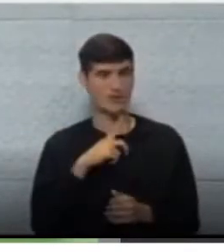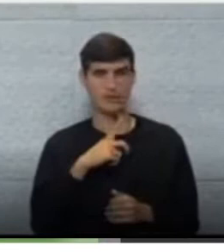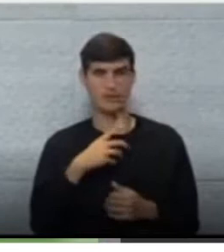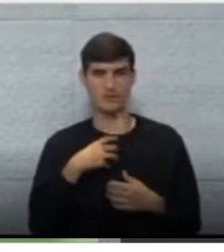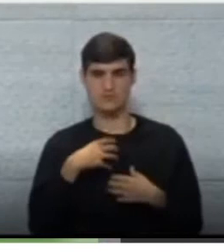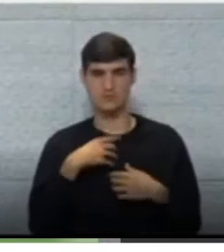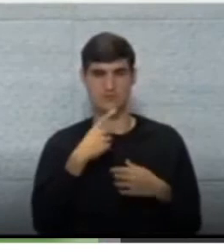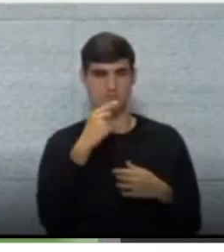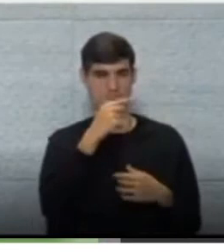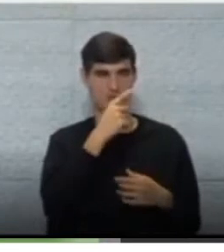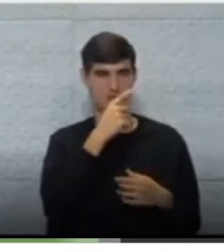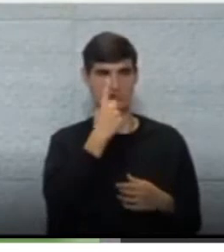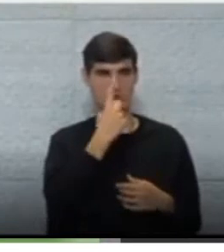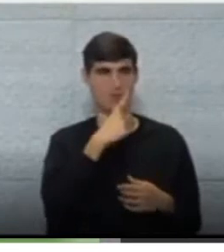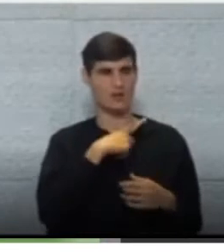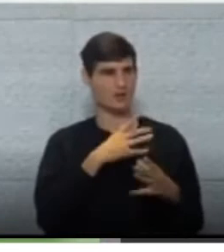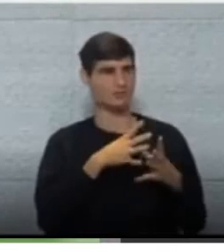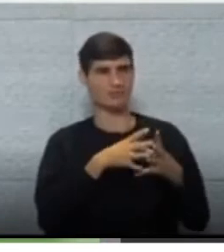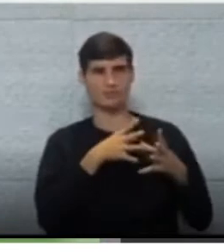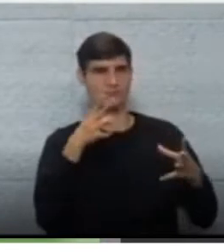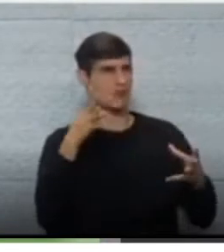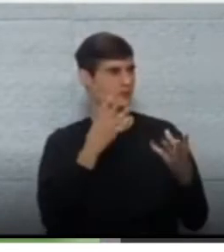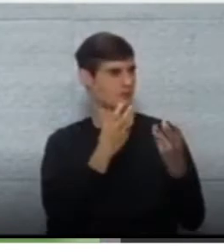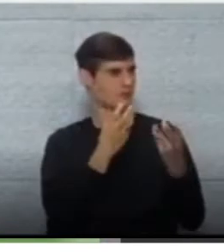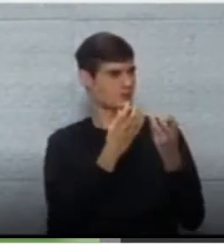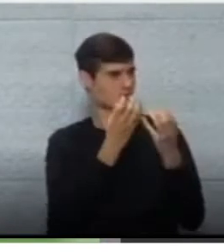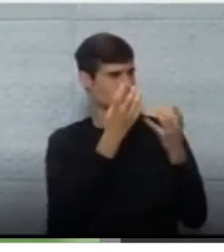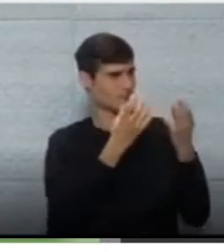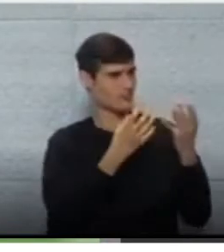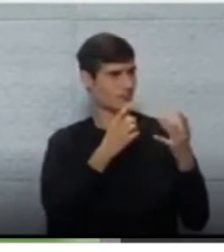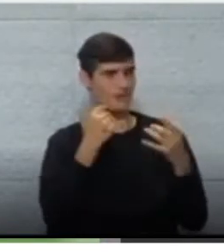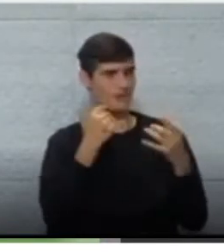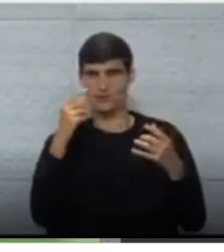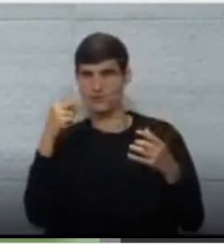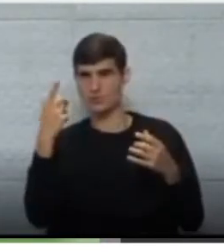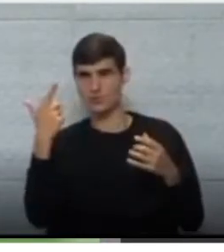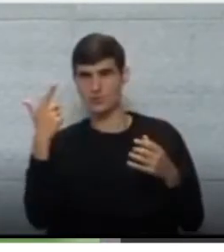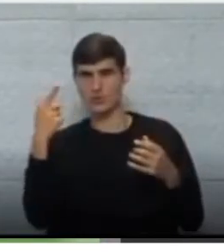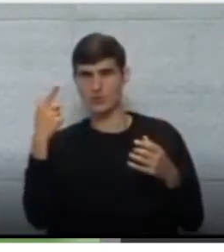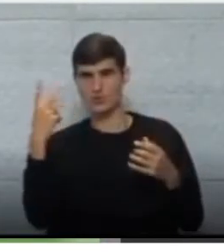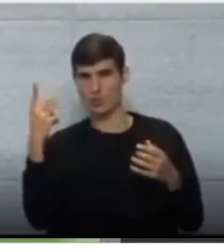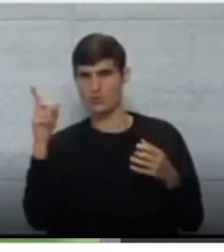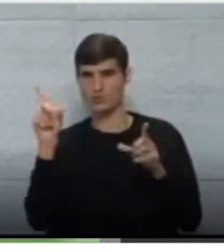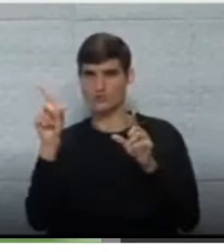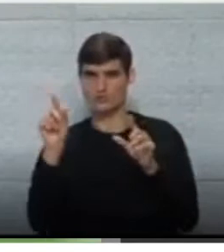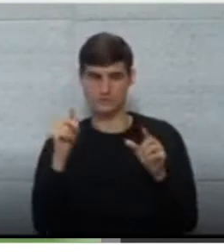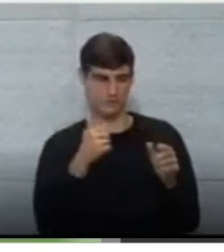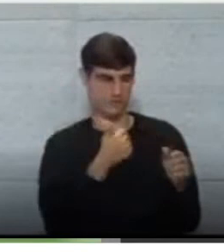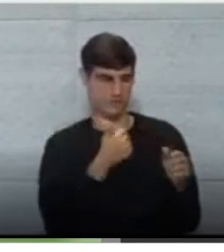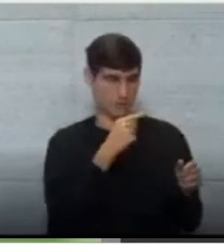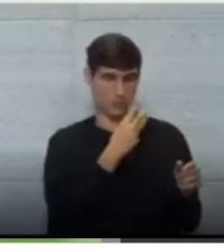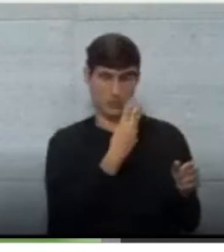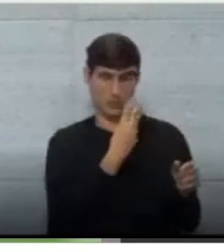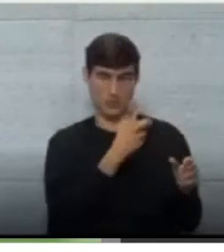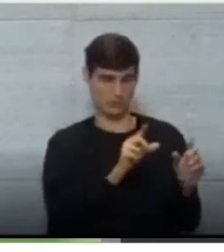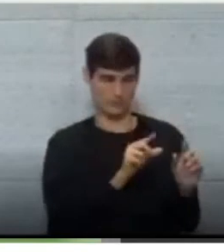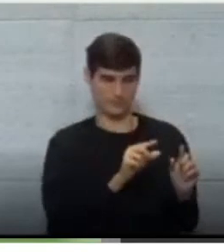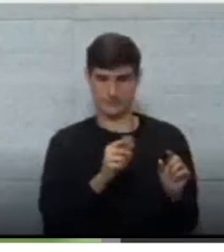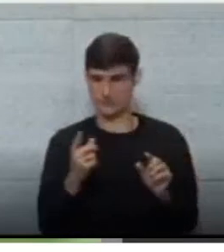micro-organismos em 10 a menos 1 é muito maior do que 10 a menos 2, do que 10 a menos 3, e a gente vê